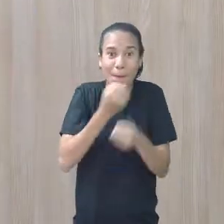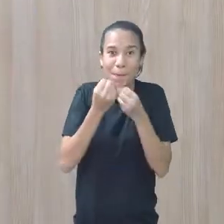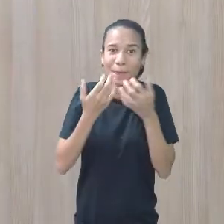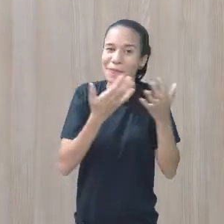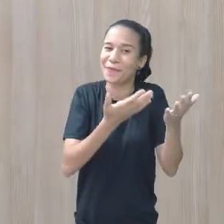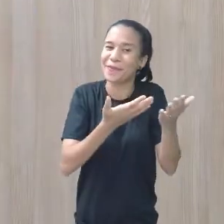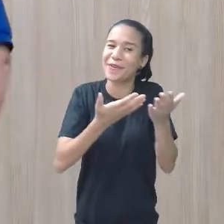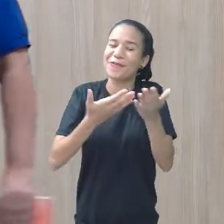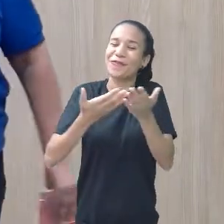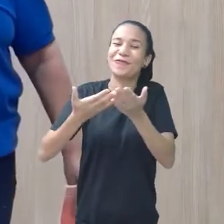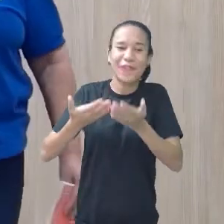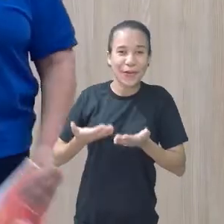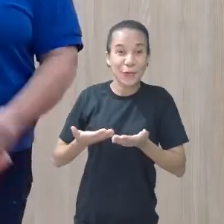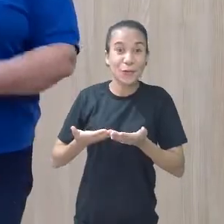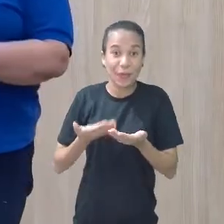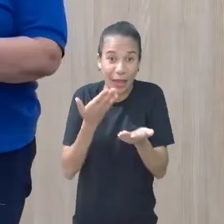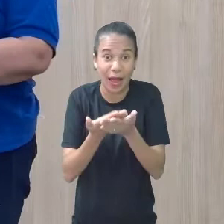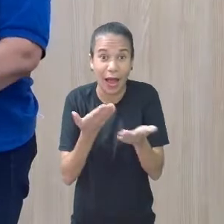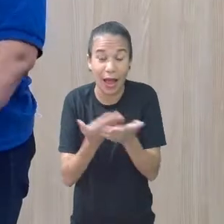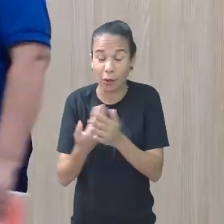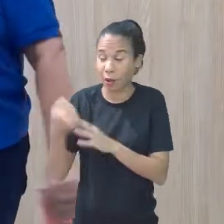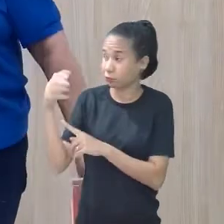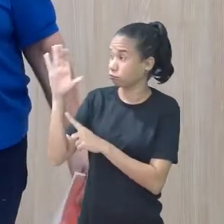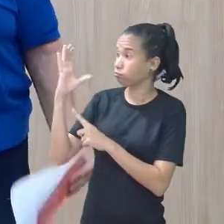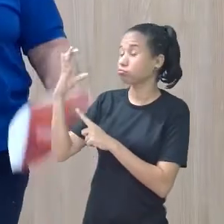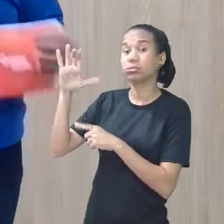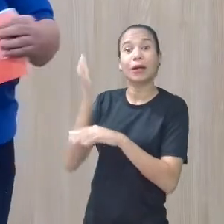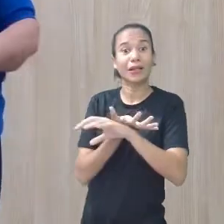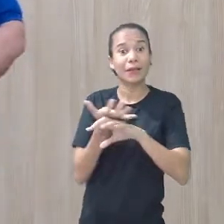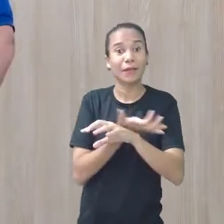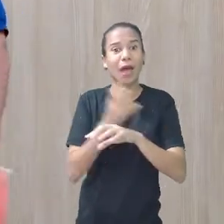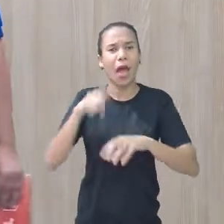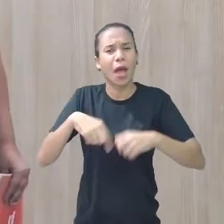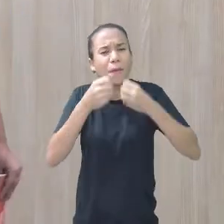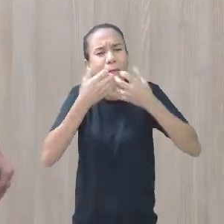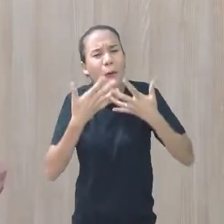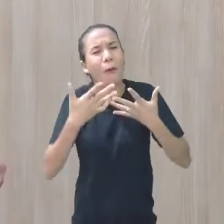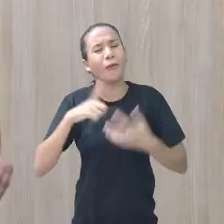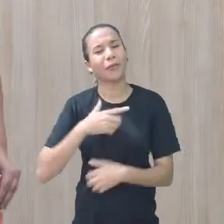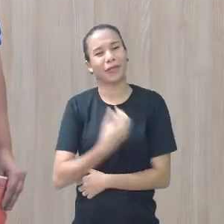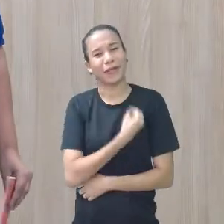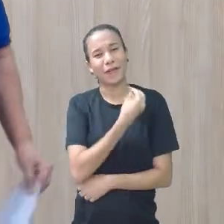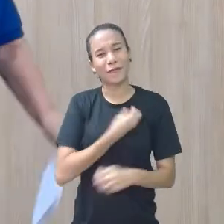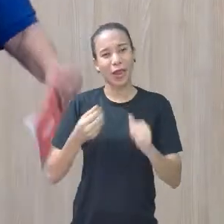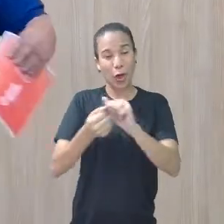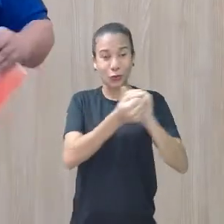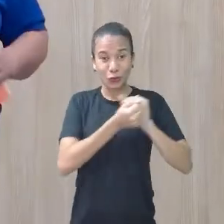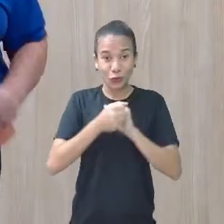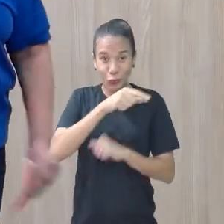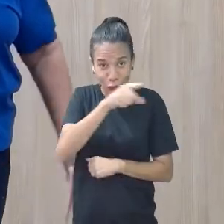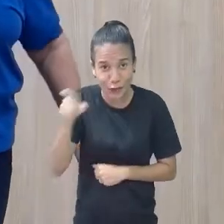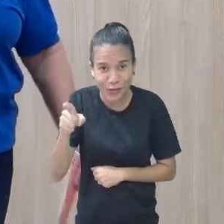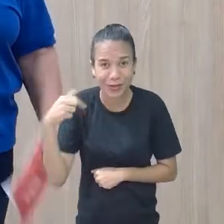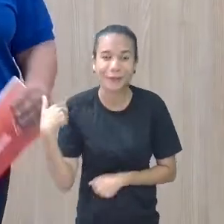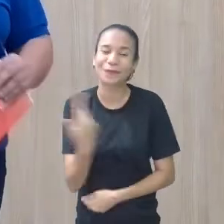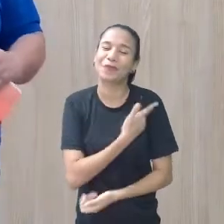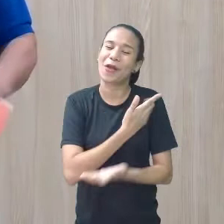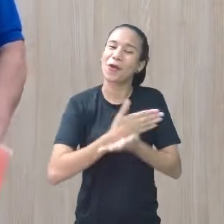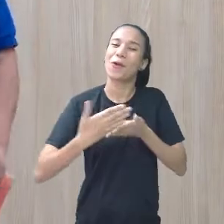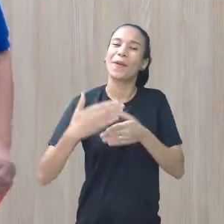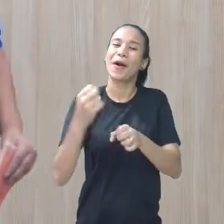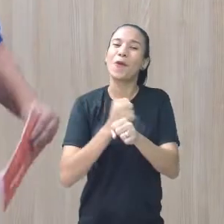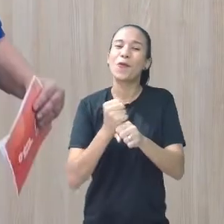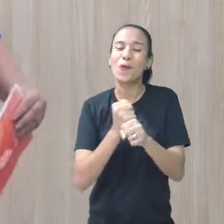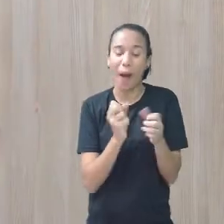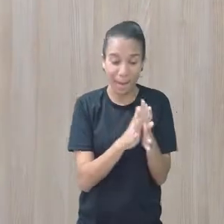turma, sejam muito bem-vindos à nossa aula de ciência. Que bom estar de volta aqui com vocês, né? Estamos iniciando mais um